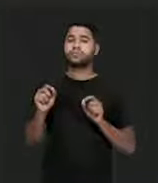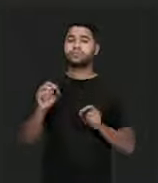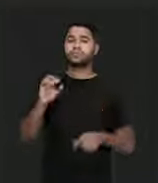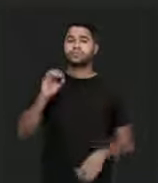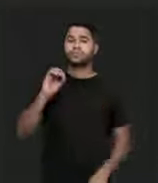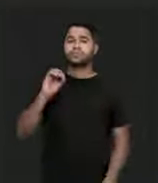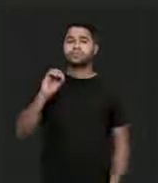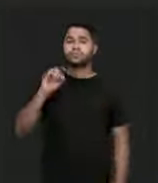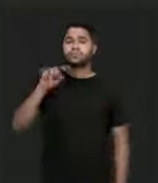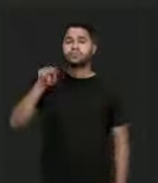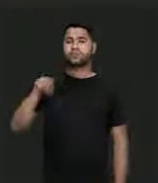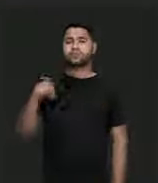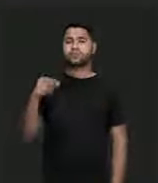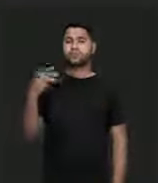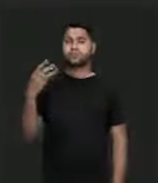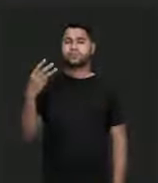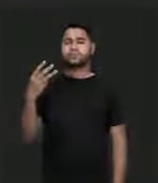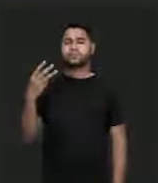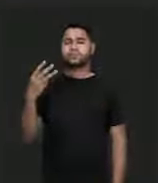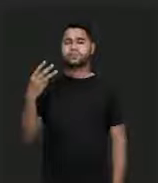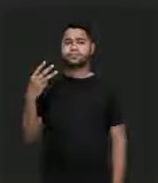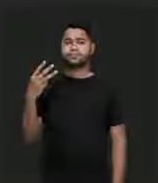de